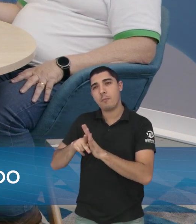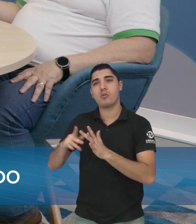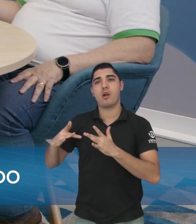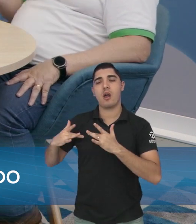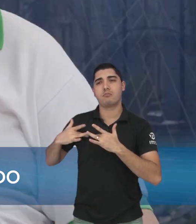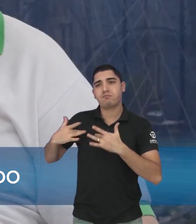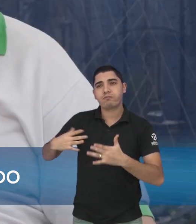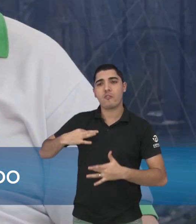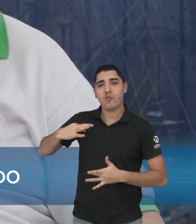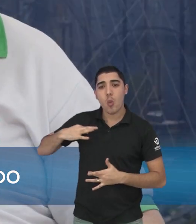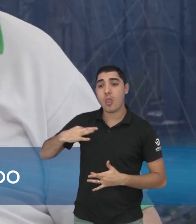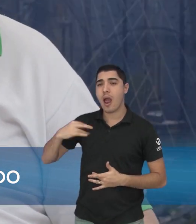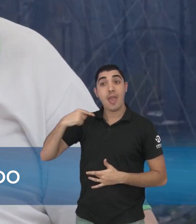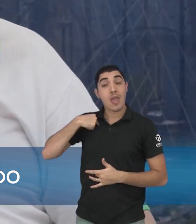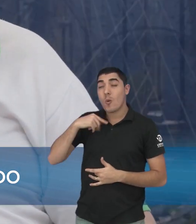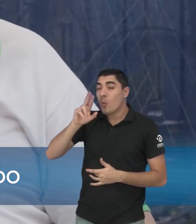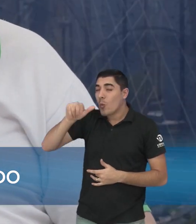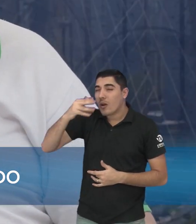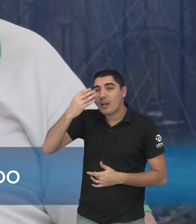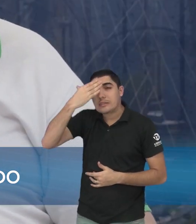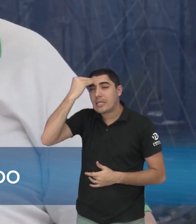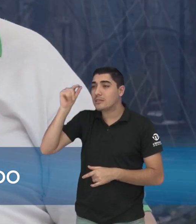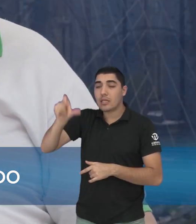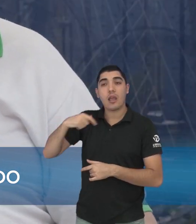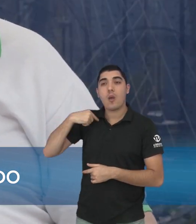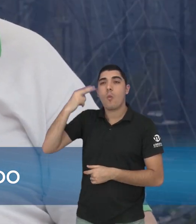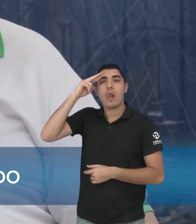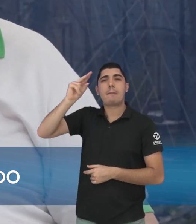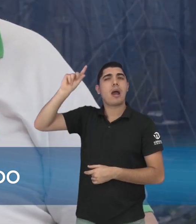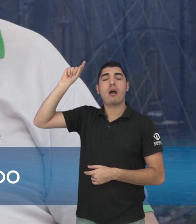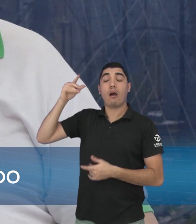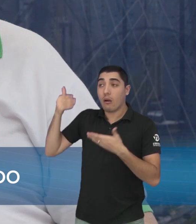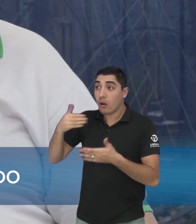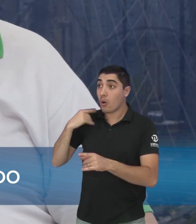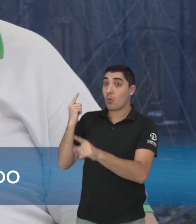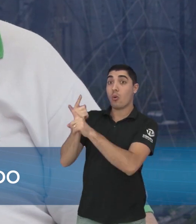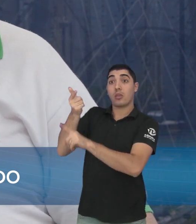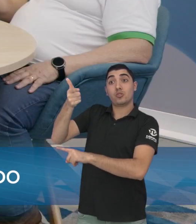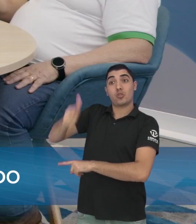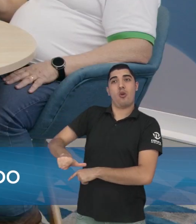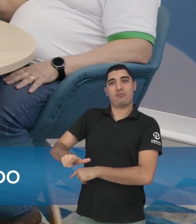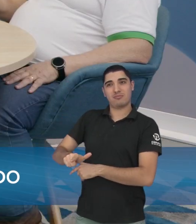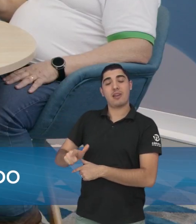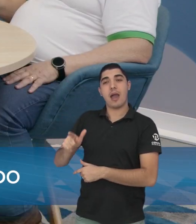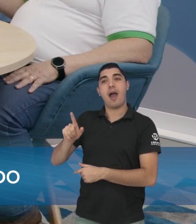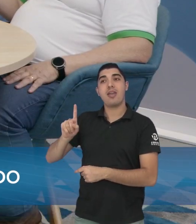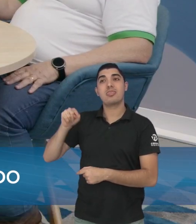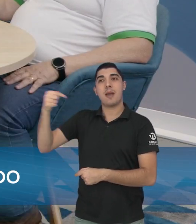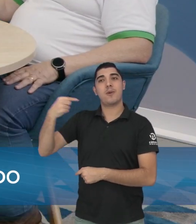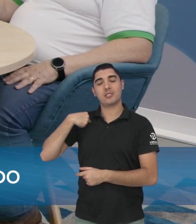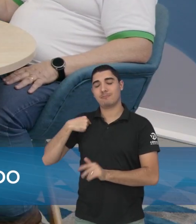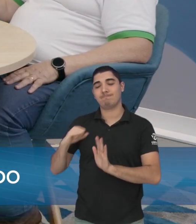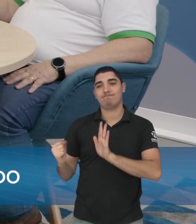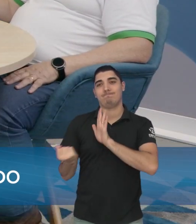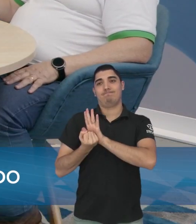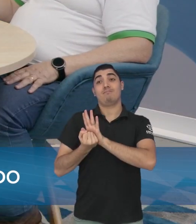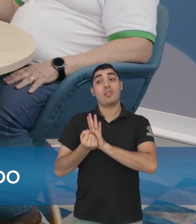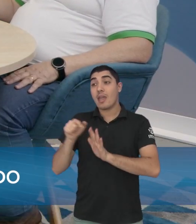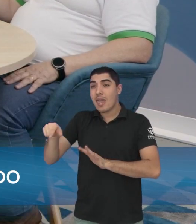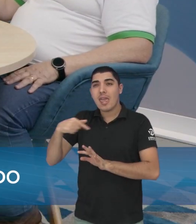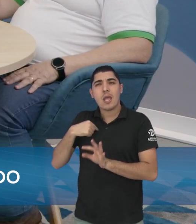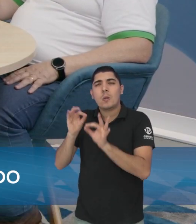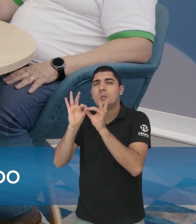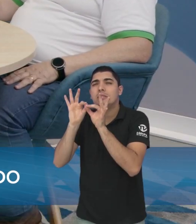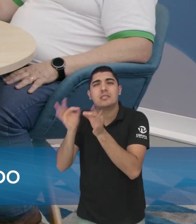que isso faz. Eu não lembrava mais desse senhor. Mas para ele Mas marcou, ele né? não esqueceu. Não esquece. Aquele pouco que eu possa ter